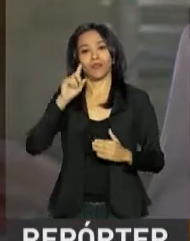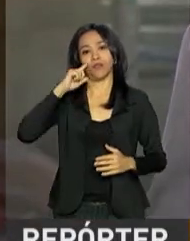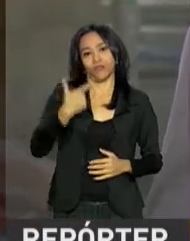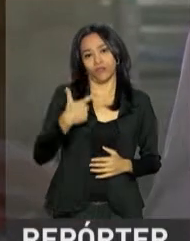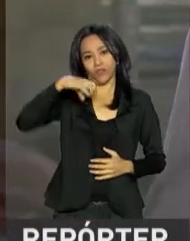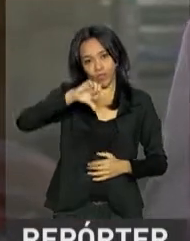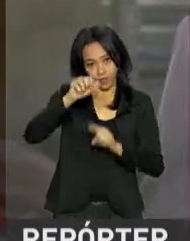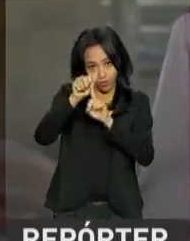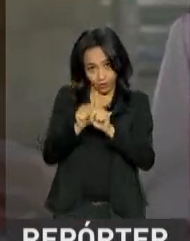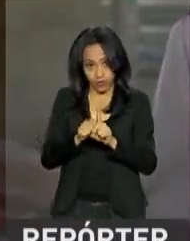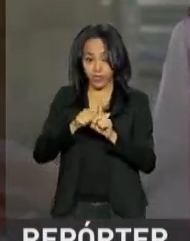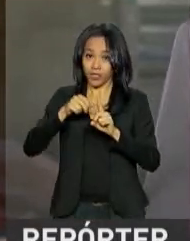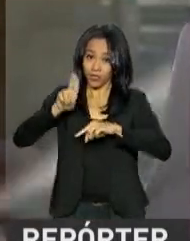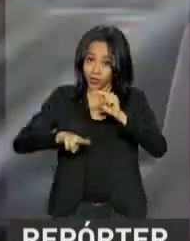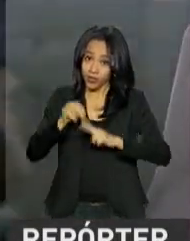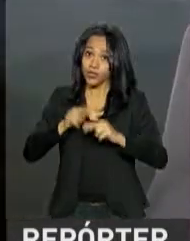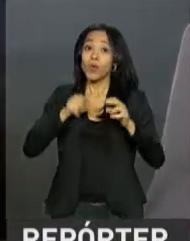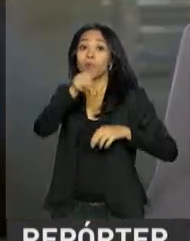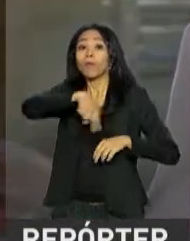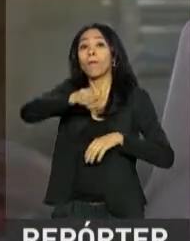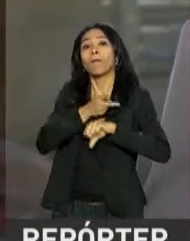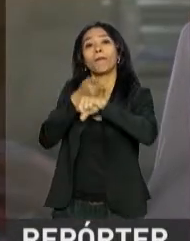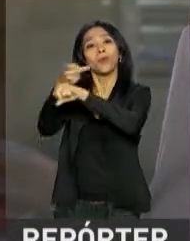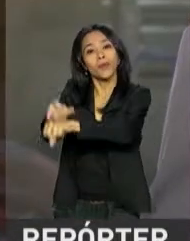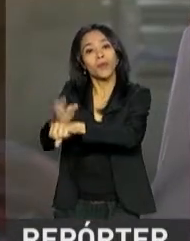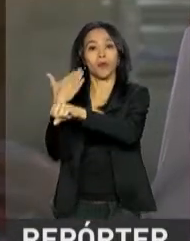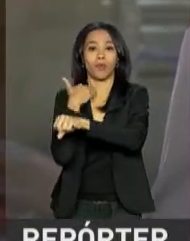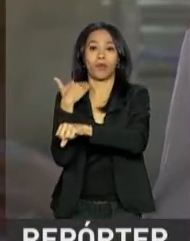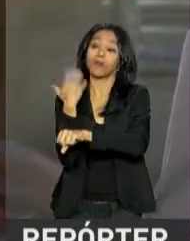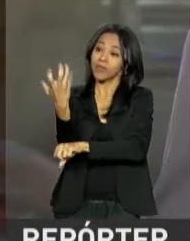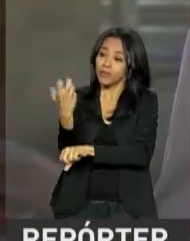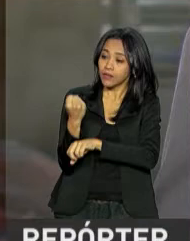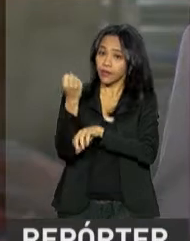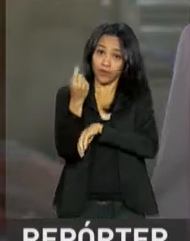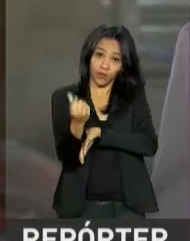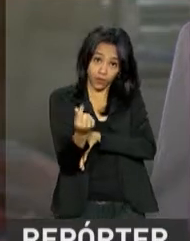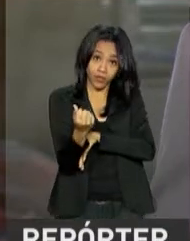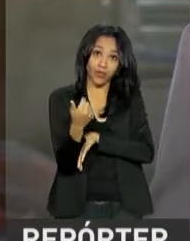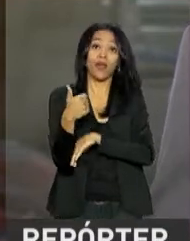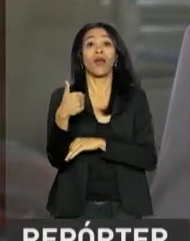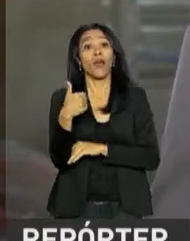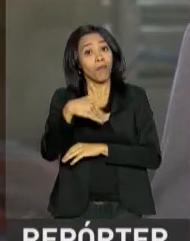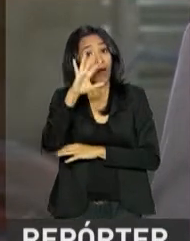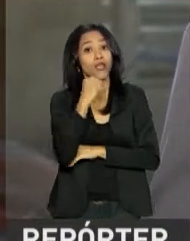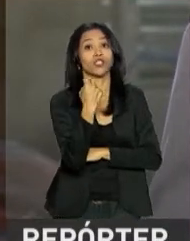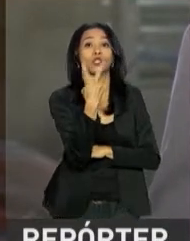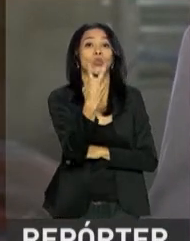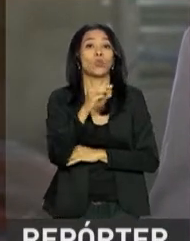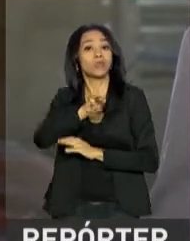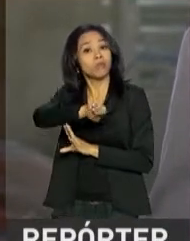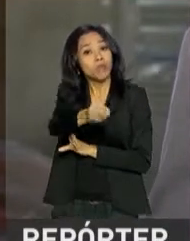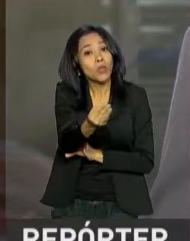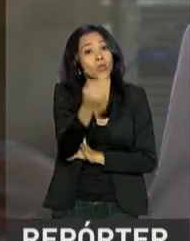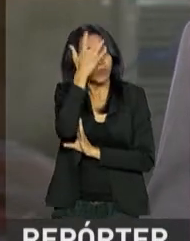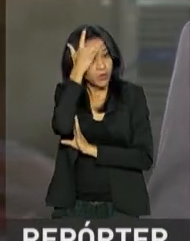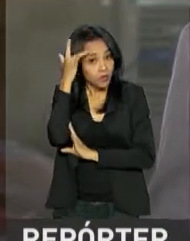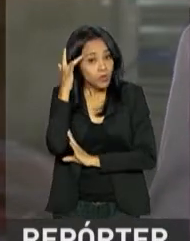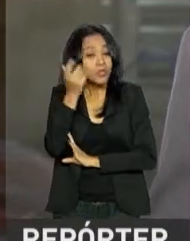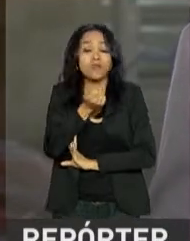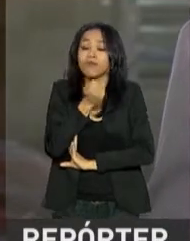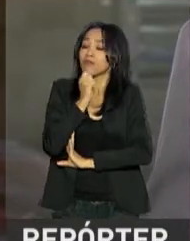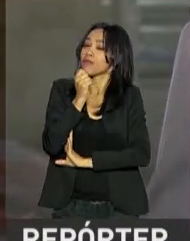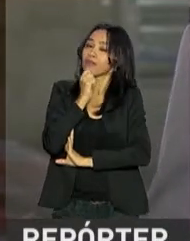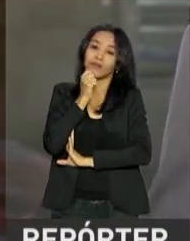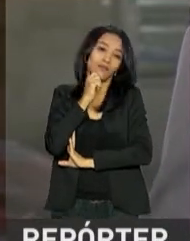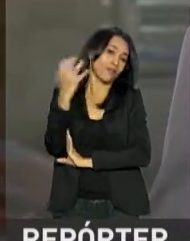mês para procurar uma agência bancária e retirar o dinheiro são mais de 2 milhões de trabalhadores que ainda